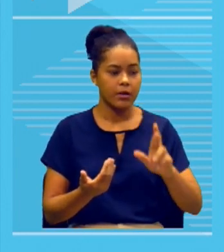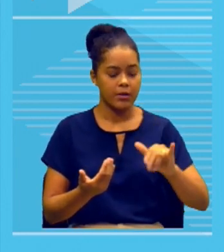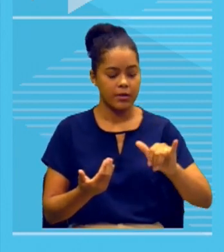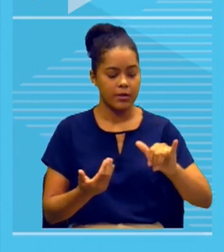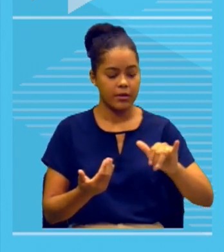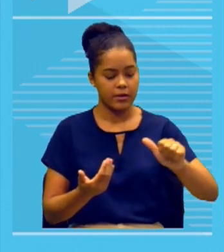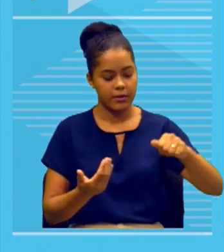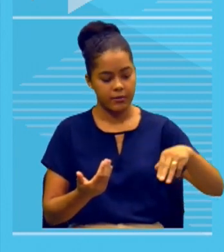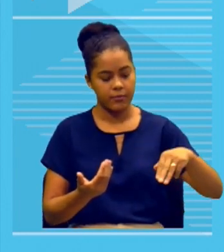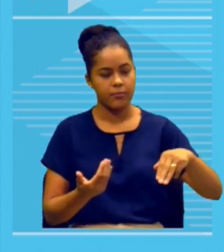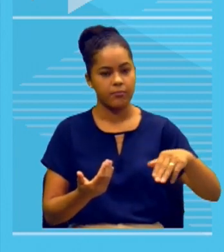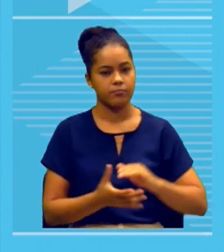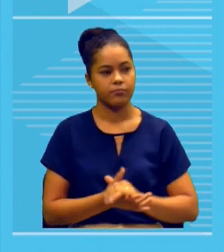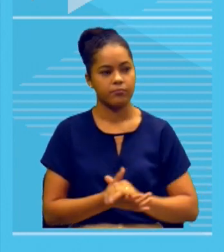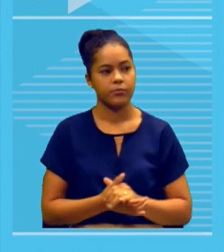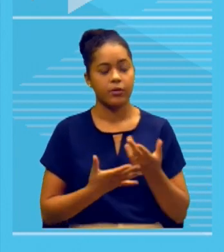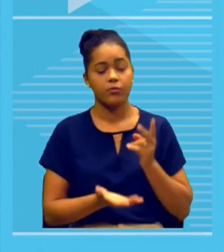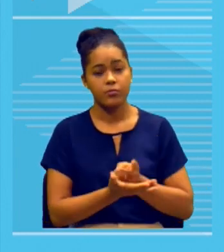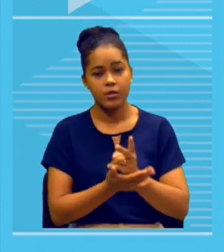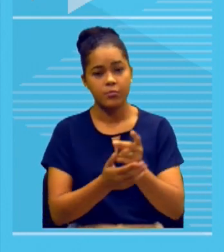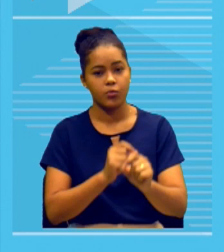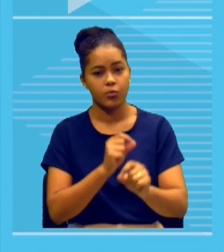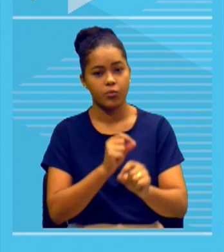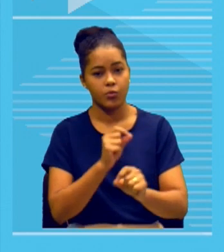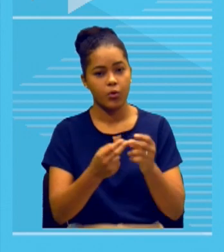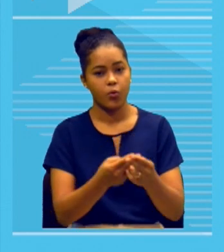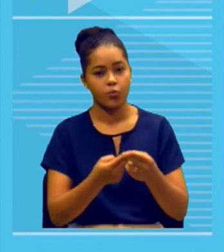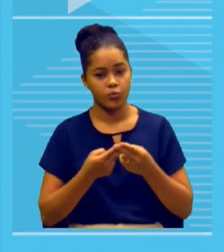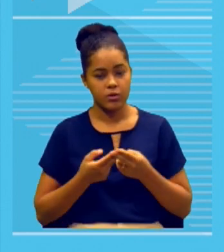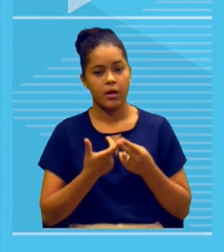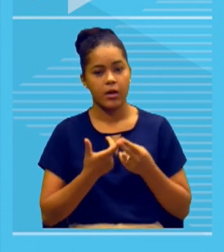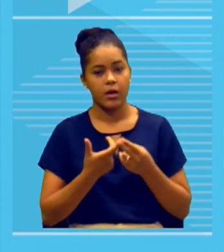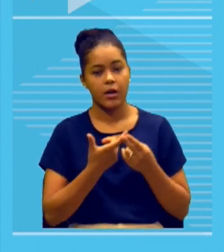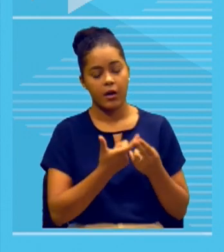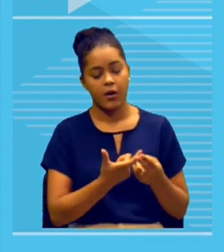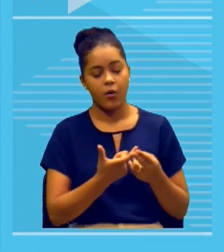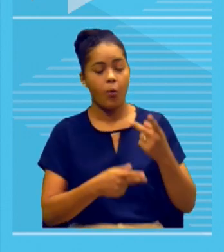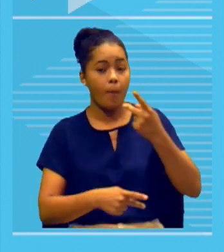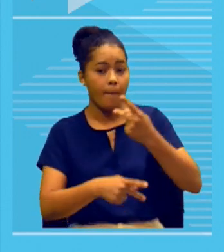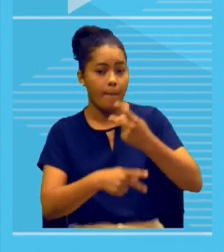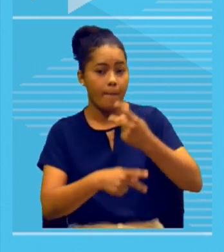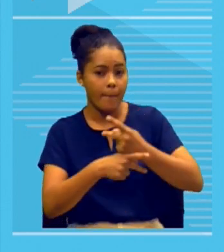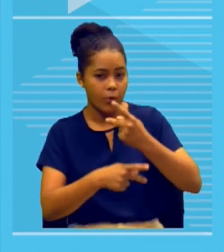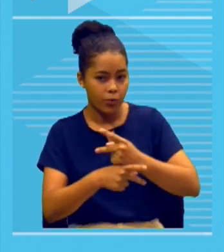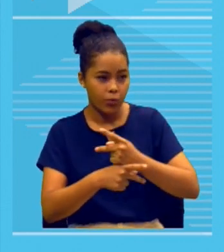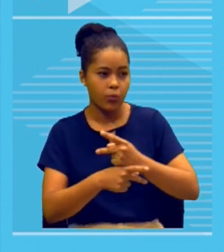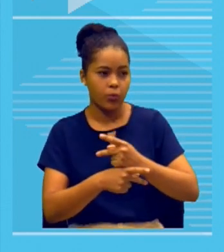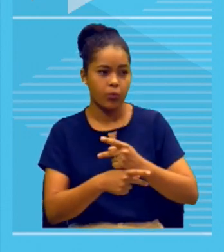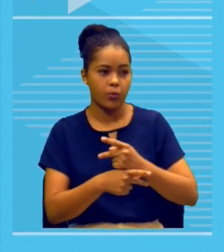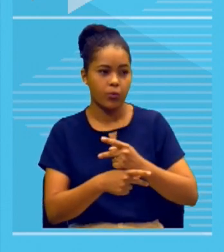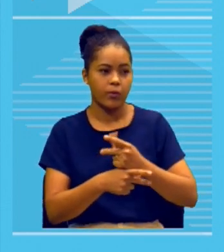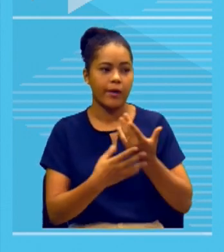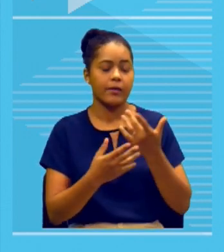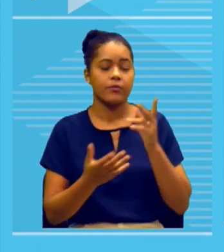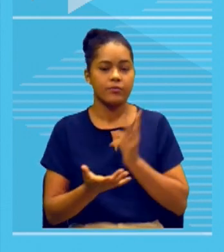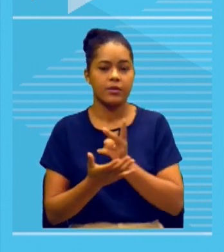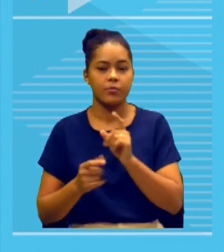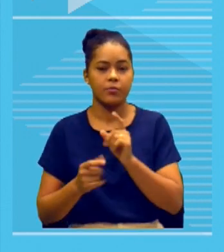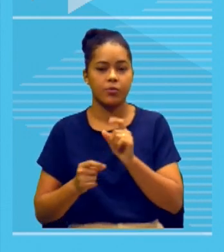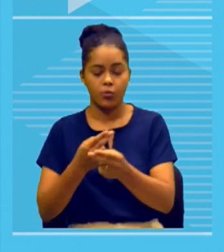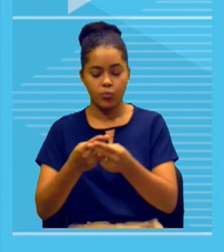do verbo você vai até a letra R até a letra R procurar